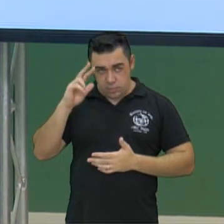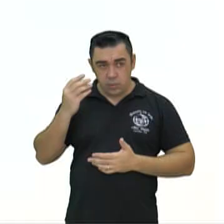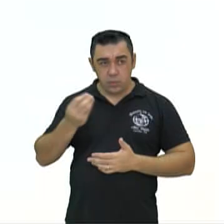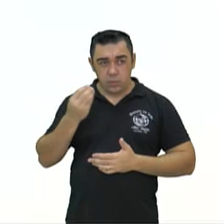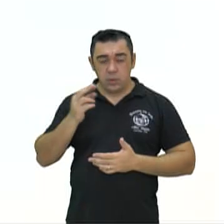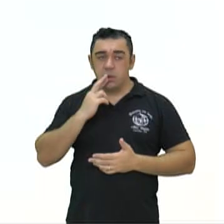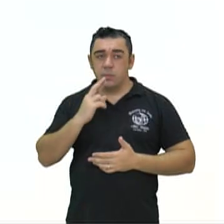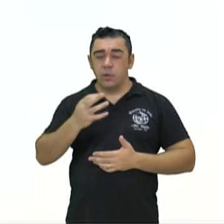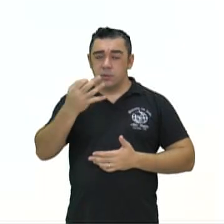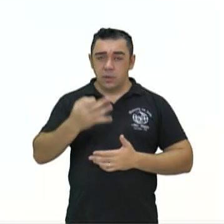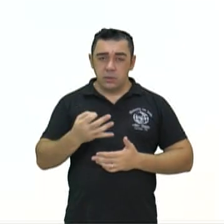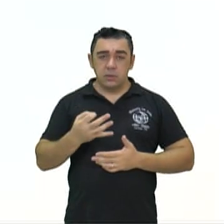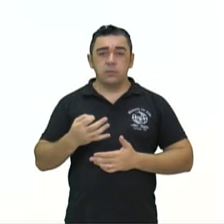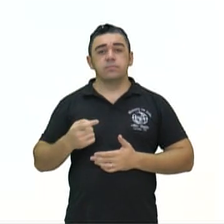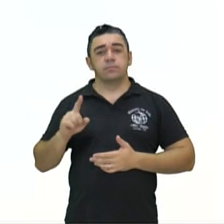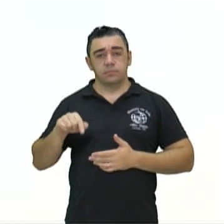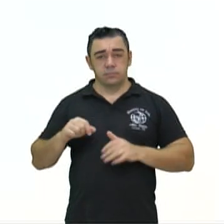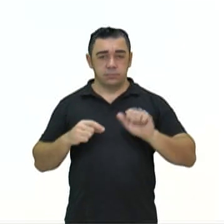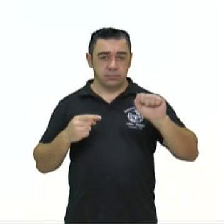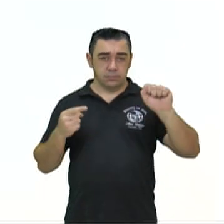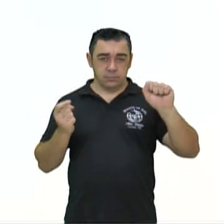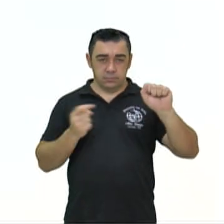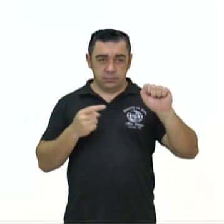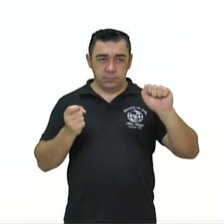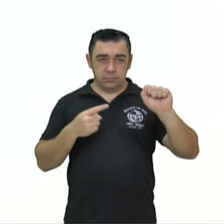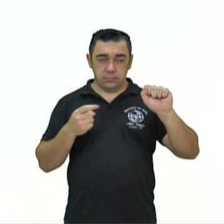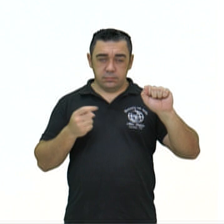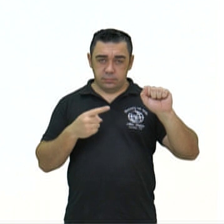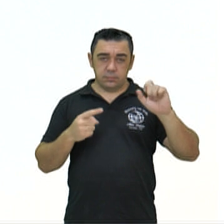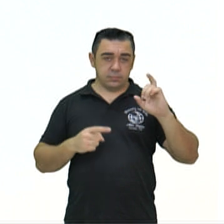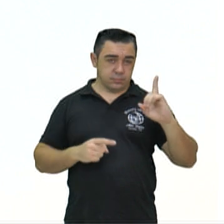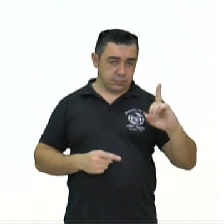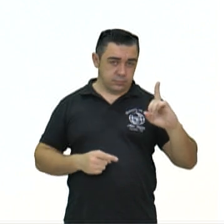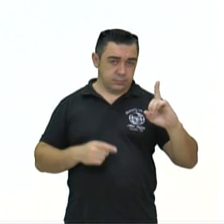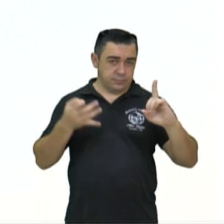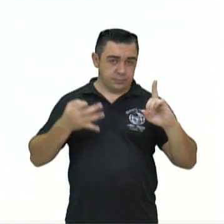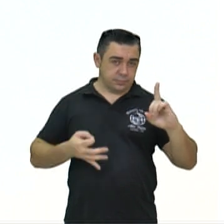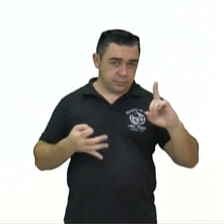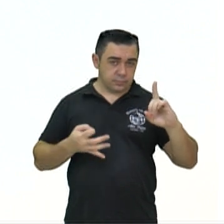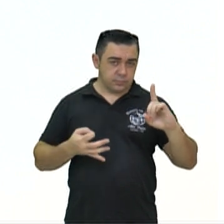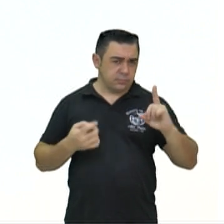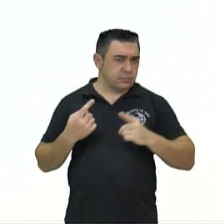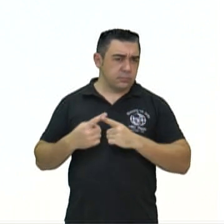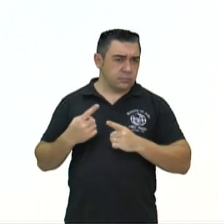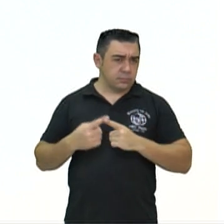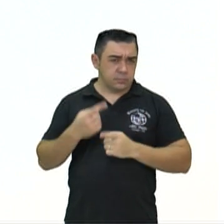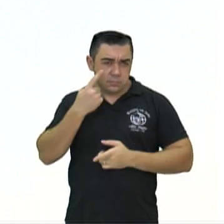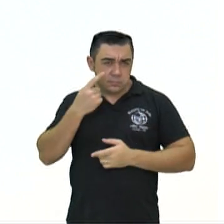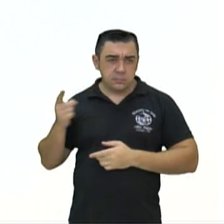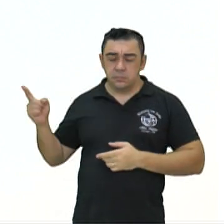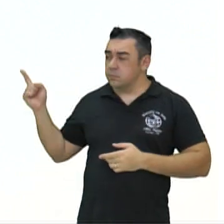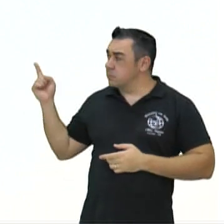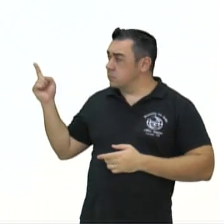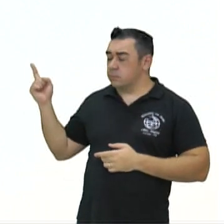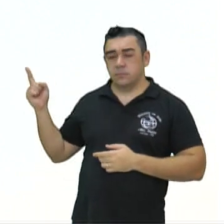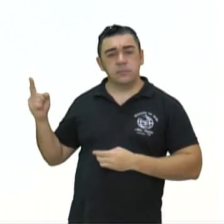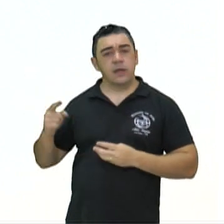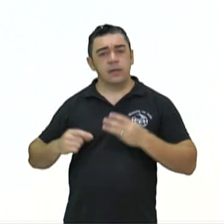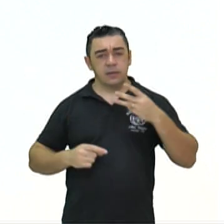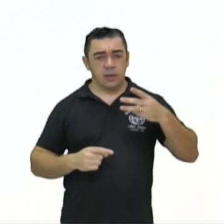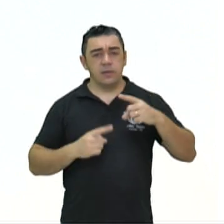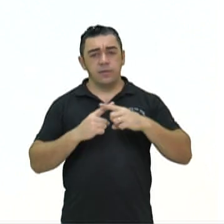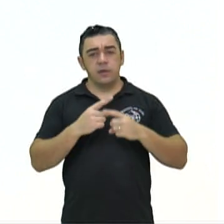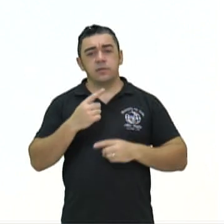Então, qual que foi a resposta? Quem marcou a número 8 está correta. Por quê? Vamos ver? Quanto que